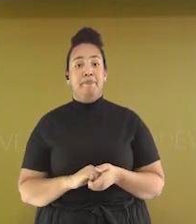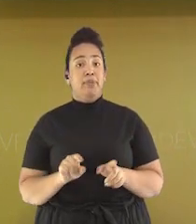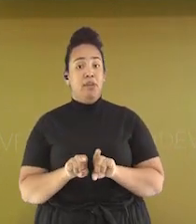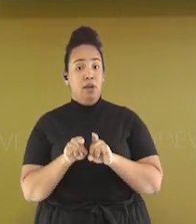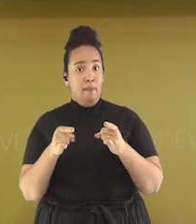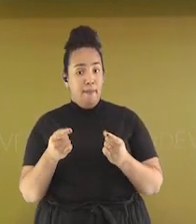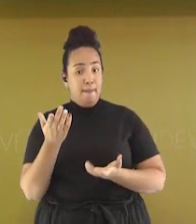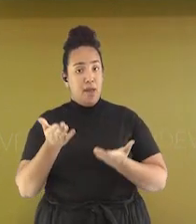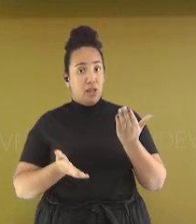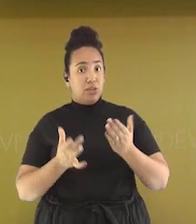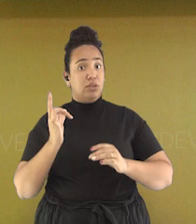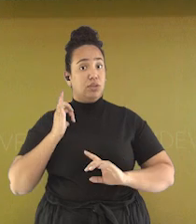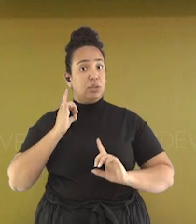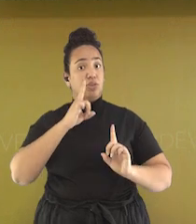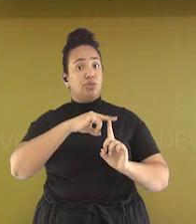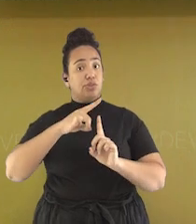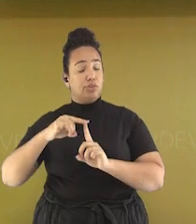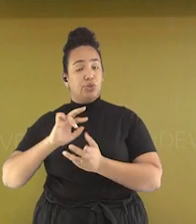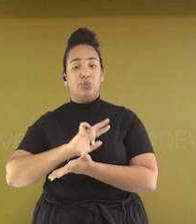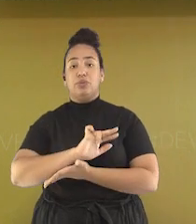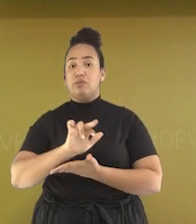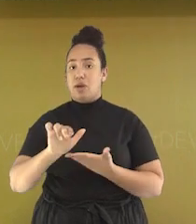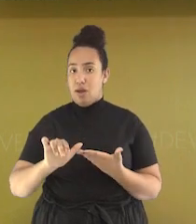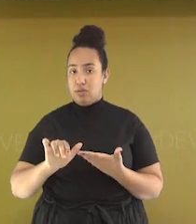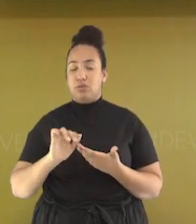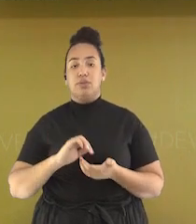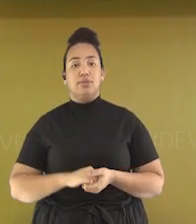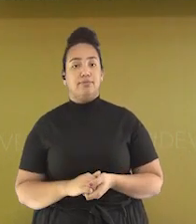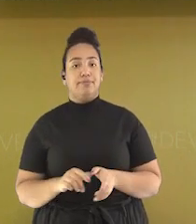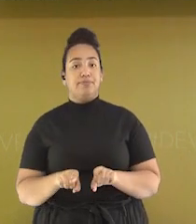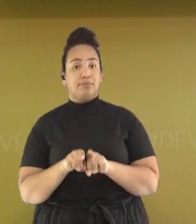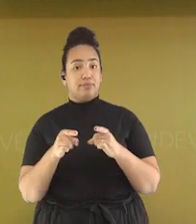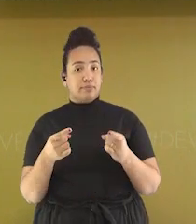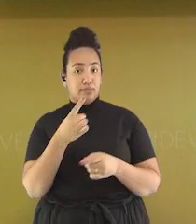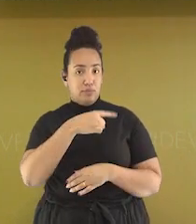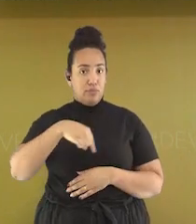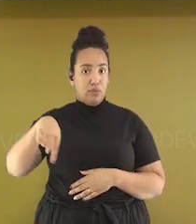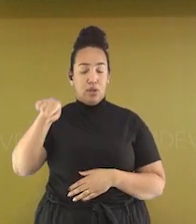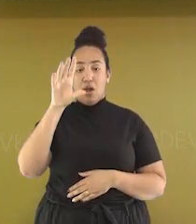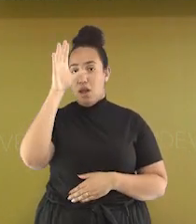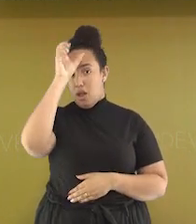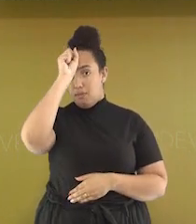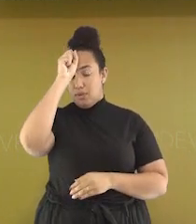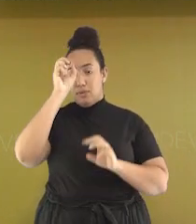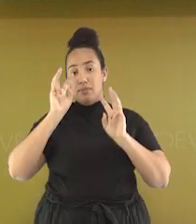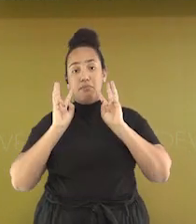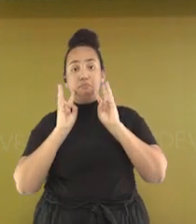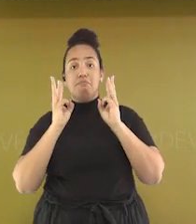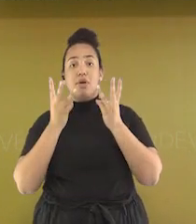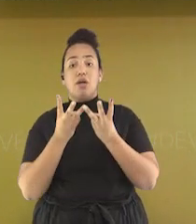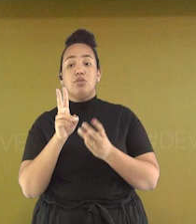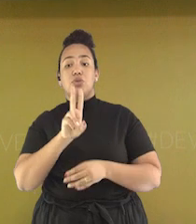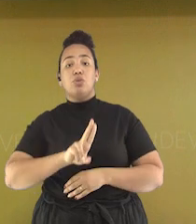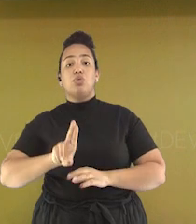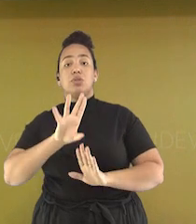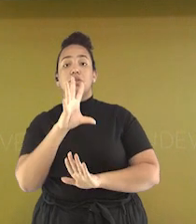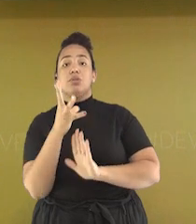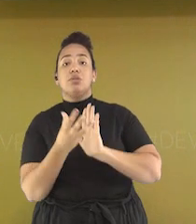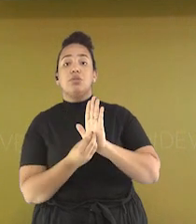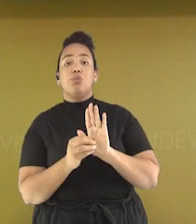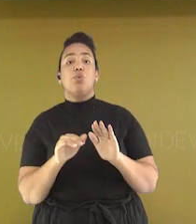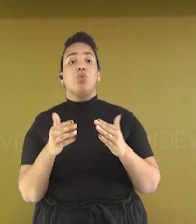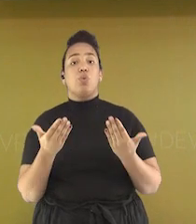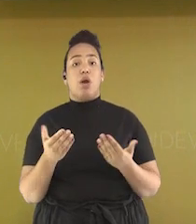existem diferentes tipos de balanças. Aprendemos que as unidades de medidas mais usadas são